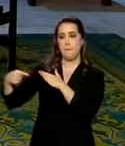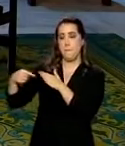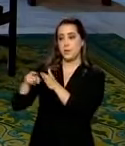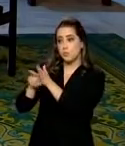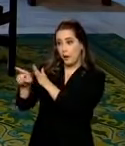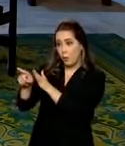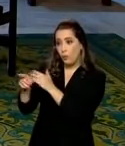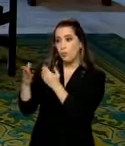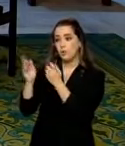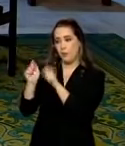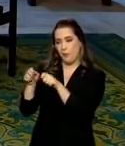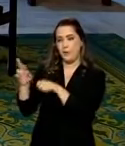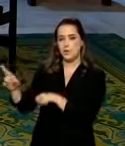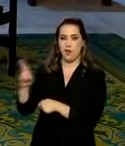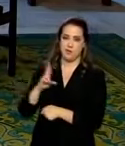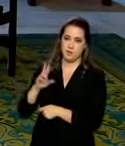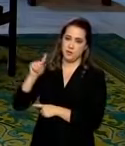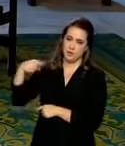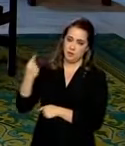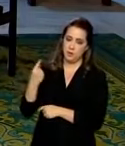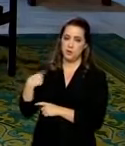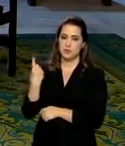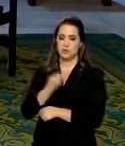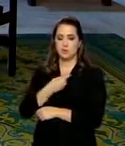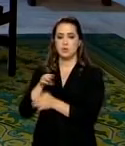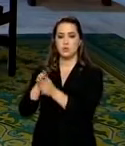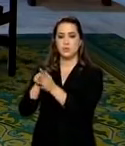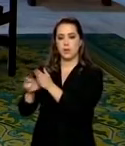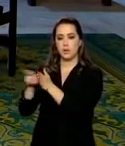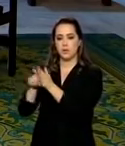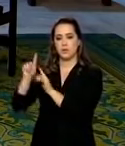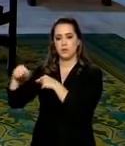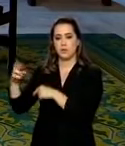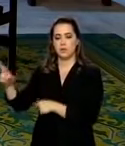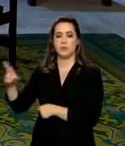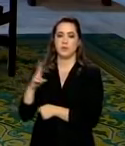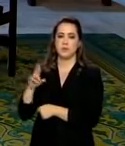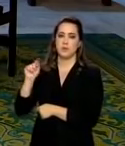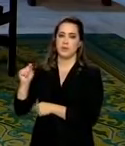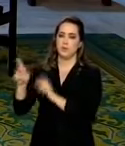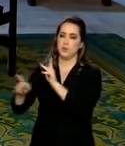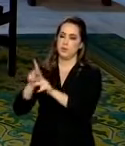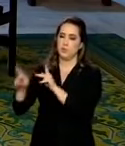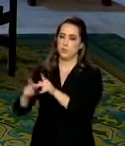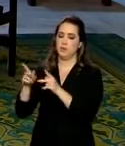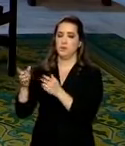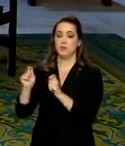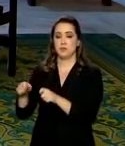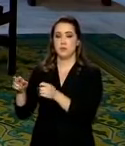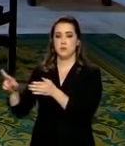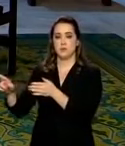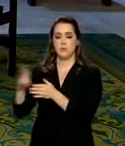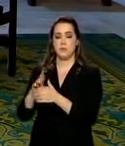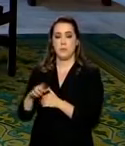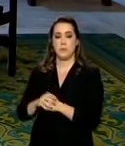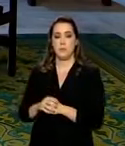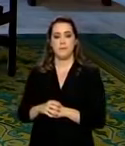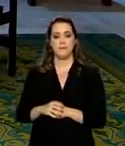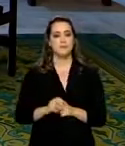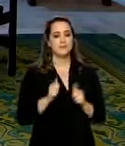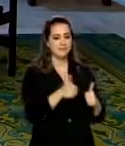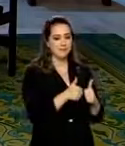perguntas, se o senhor puder responder mais para frente, a gente manda essas perguntas e o senhor responde o que a população mandar. Vamos falar. Mas, de qualquer forma...